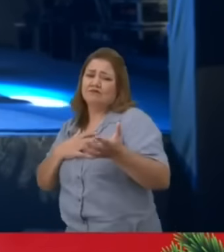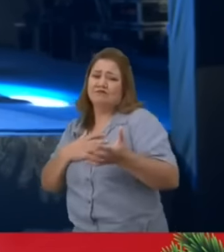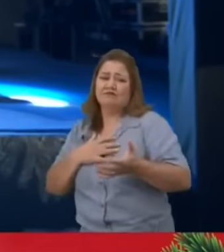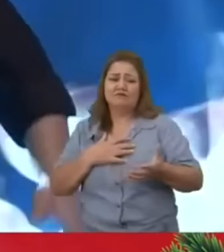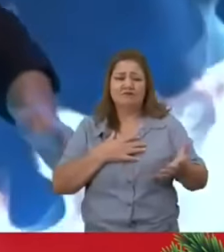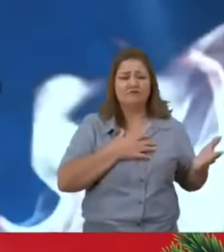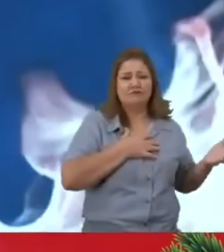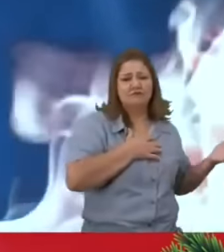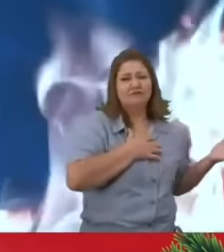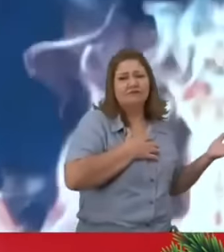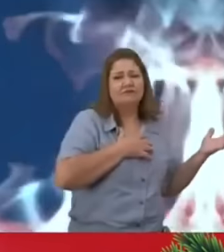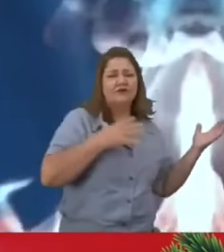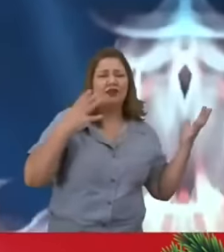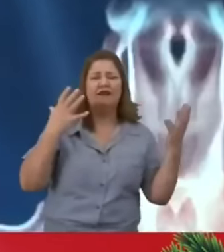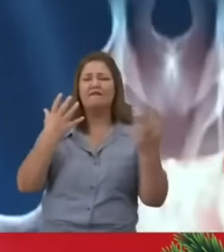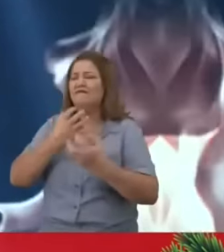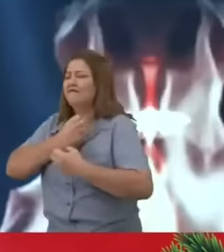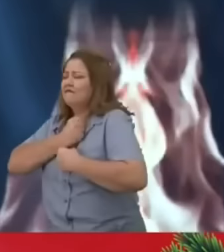me devora,